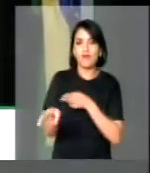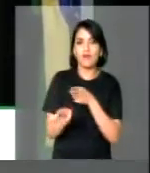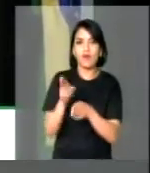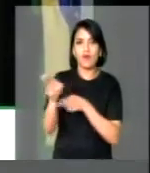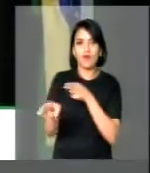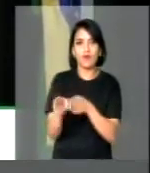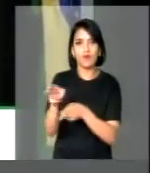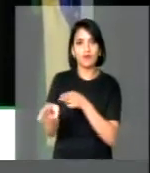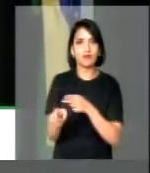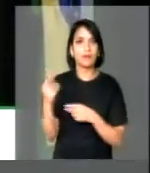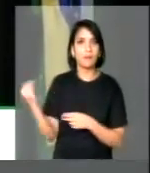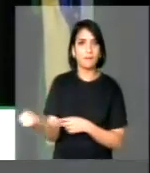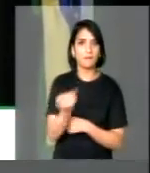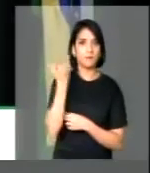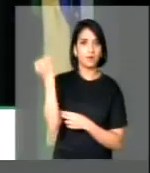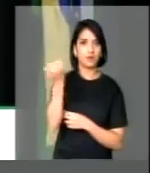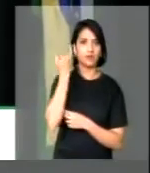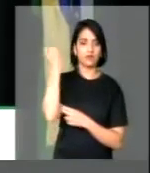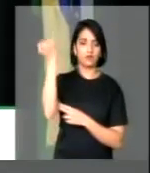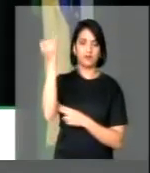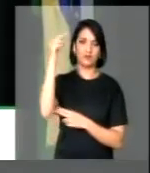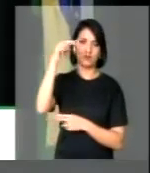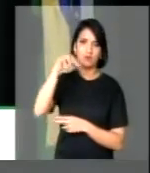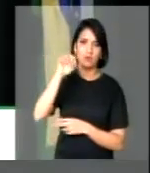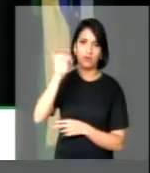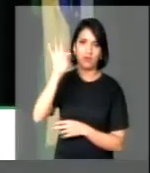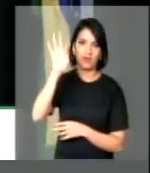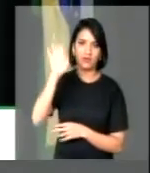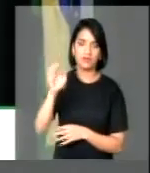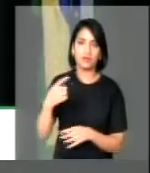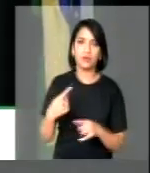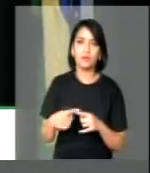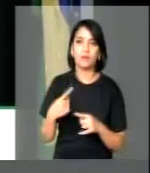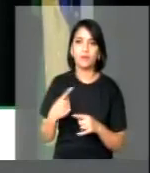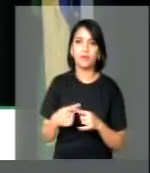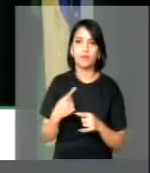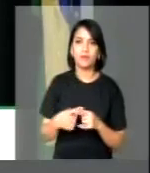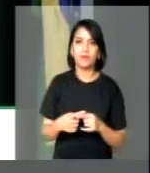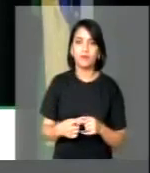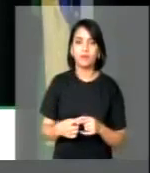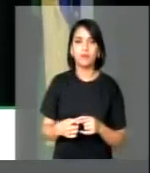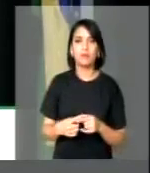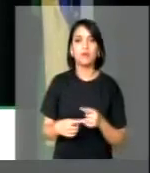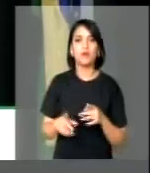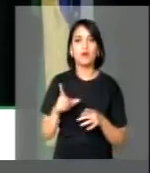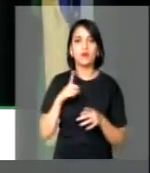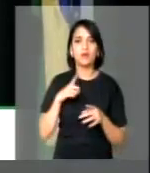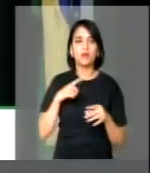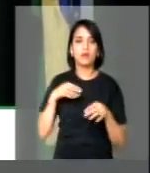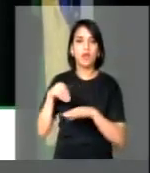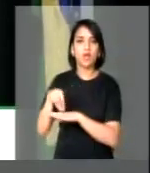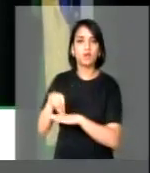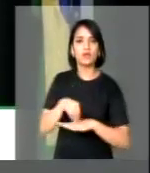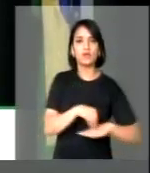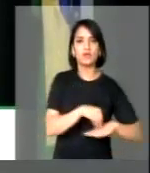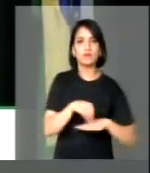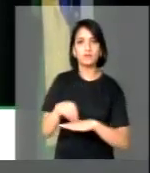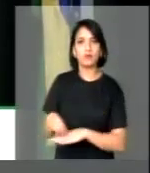para o Nordeste, porque por ela escoarão as nossas riquezas, por